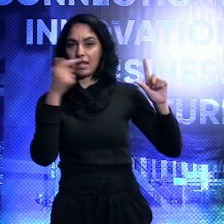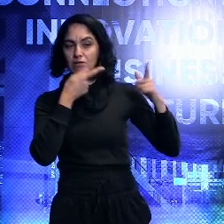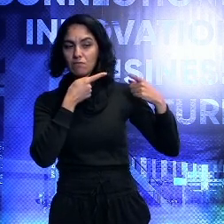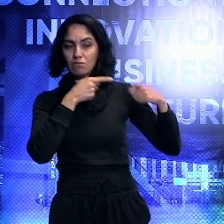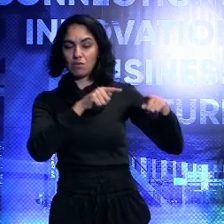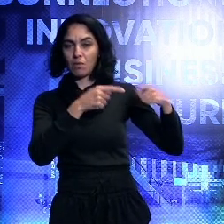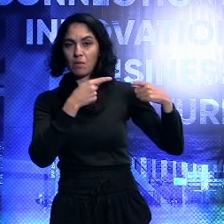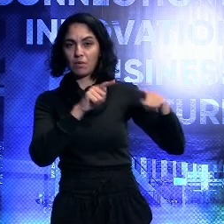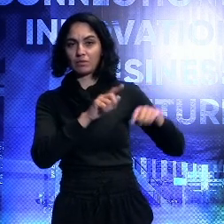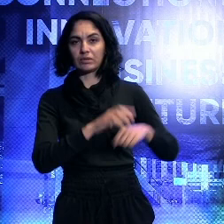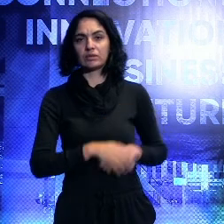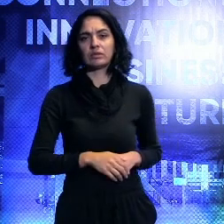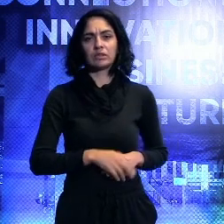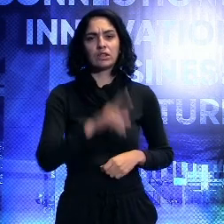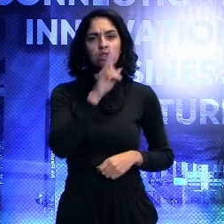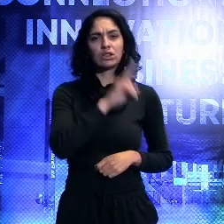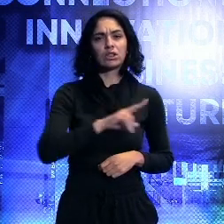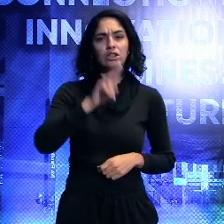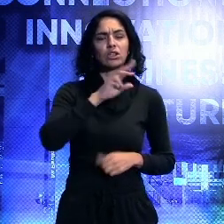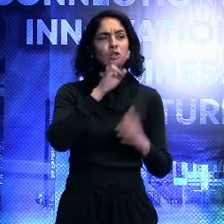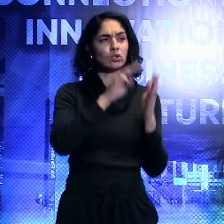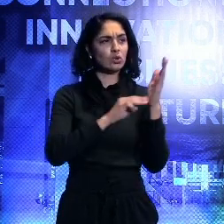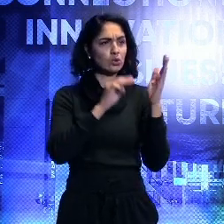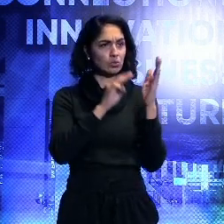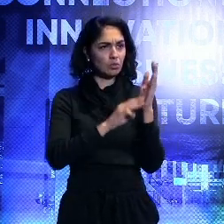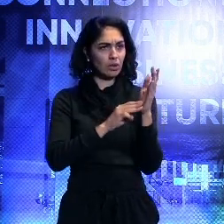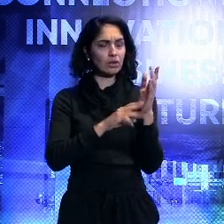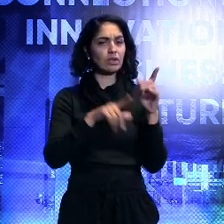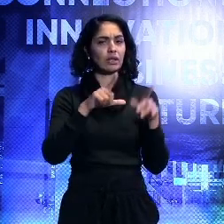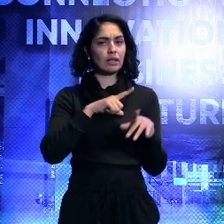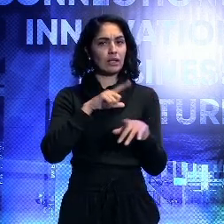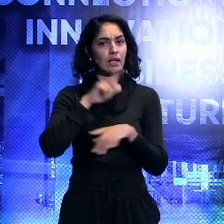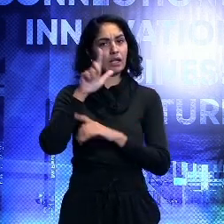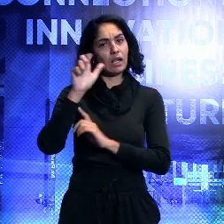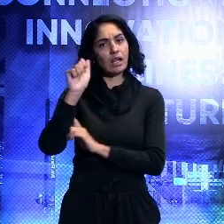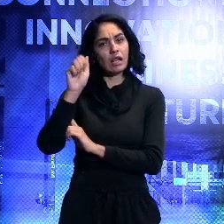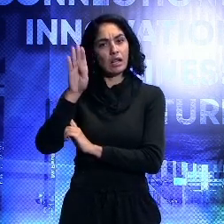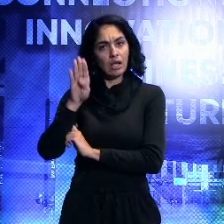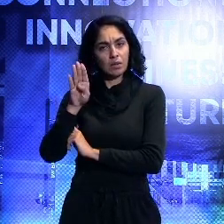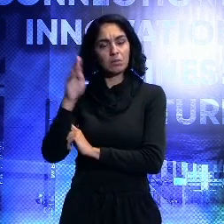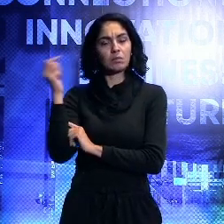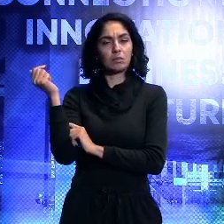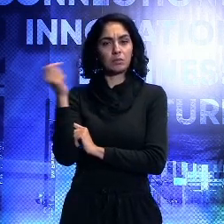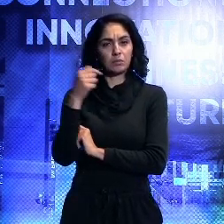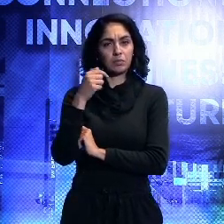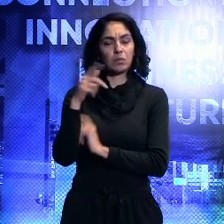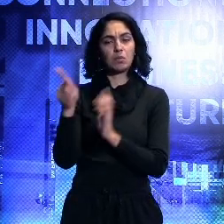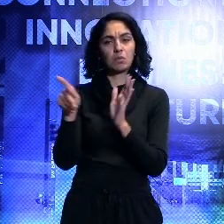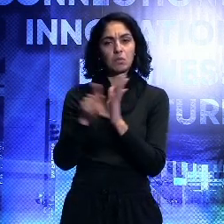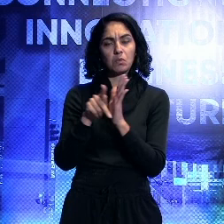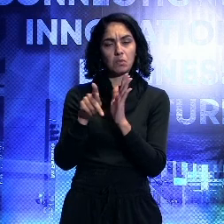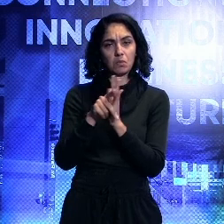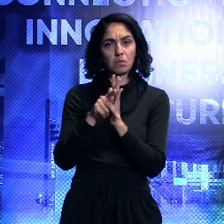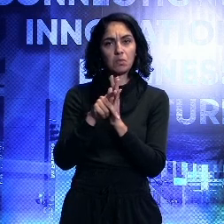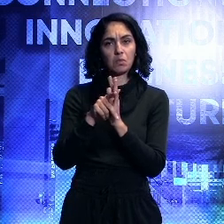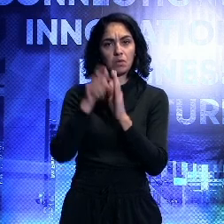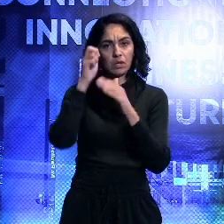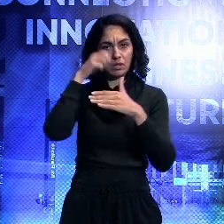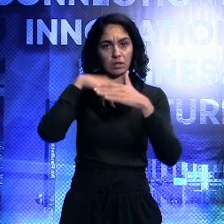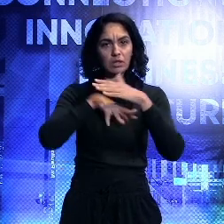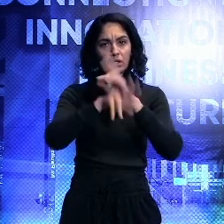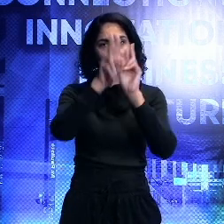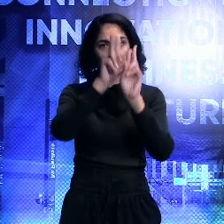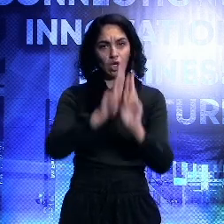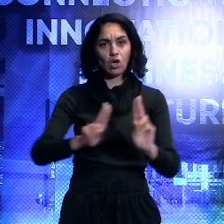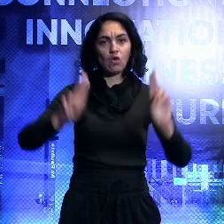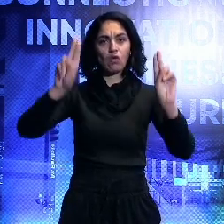Quem já usou esse método que eu estou explicando para vocês? Através do laboratório LemiLab, lá do Design UFSC, né, do Pós-Design UFSC, que a